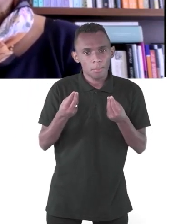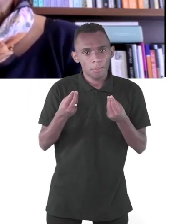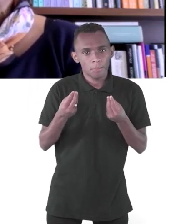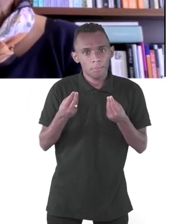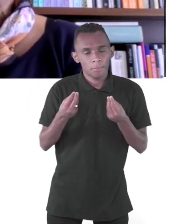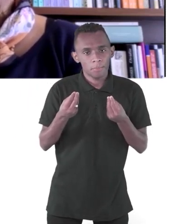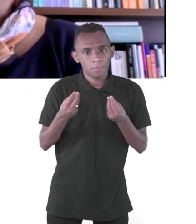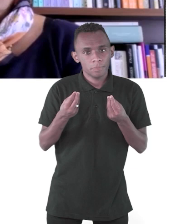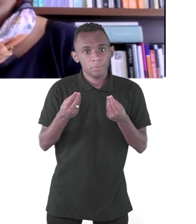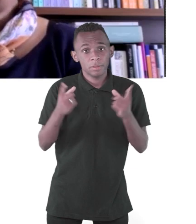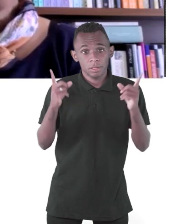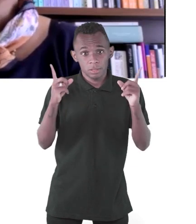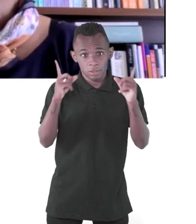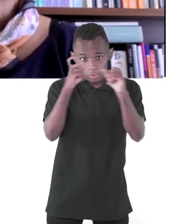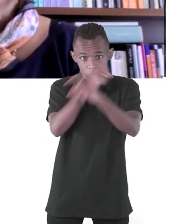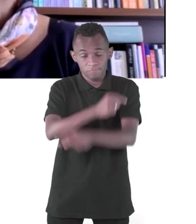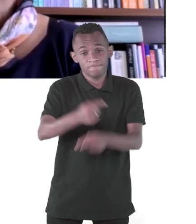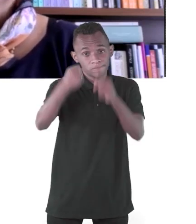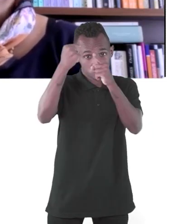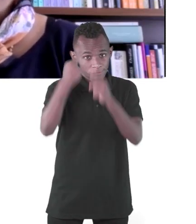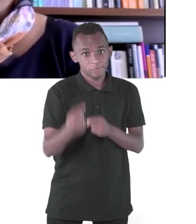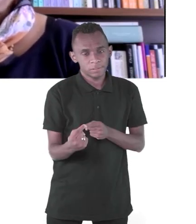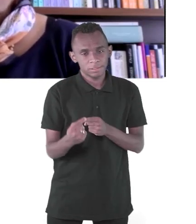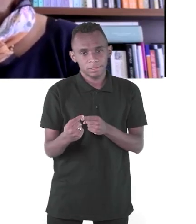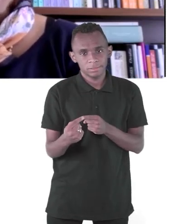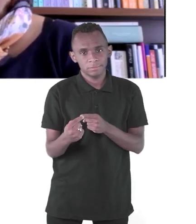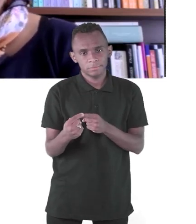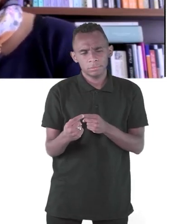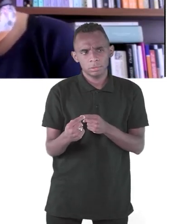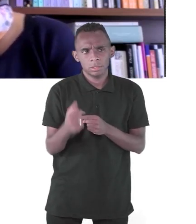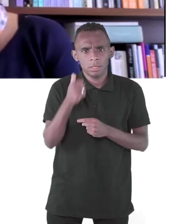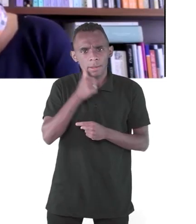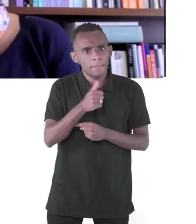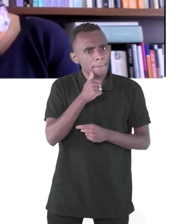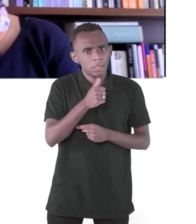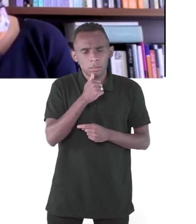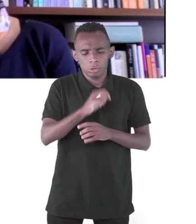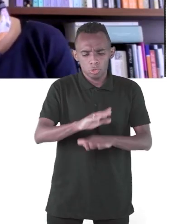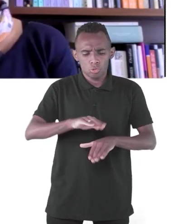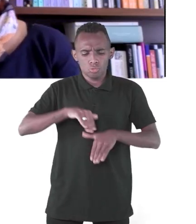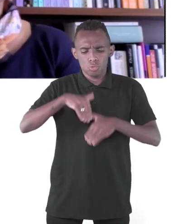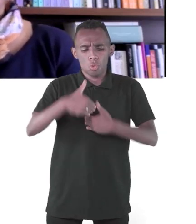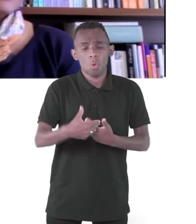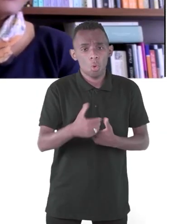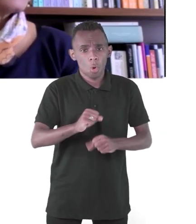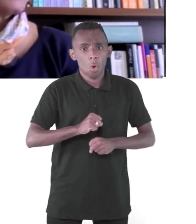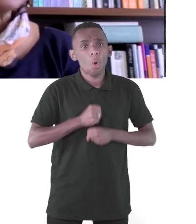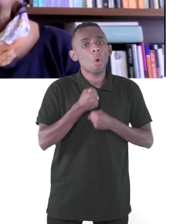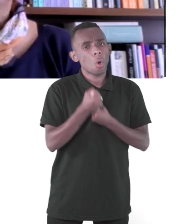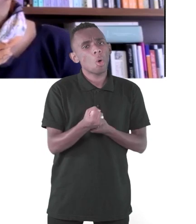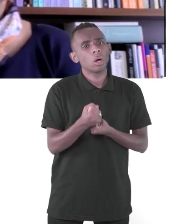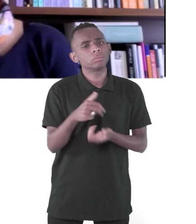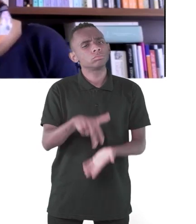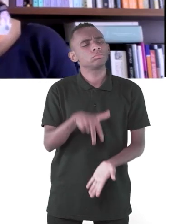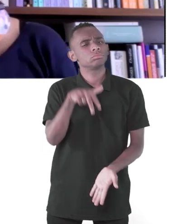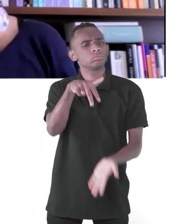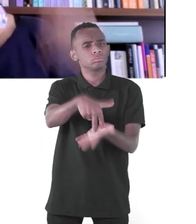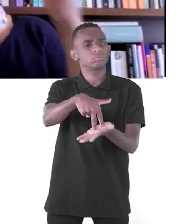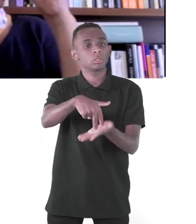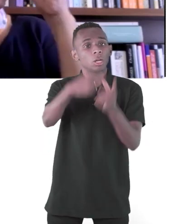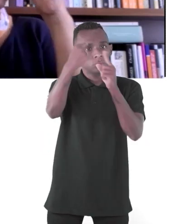do Atlântico é um desafio, né? Brava, menina muito valente, muito valente. É um desafio